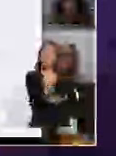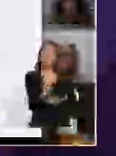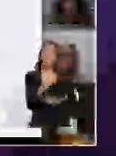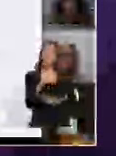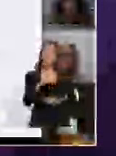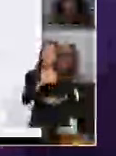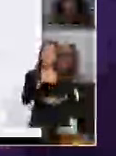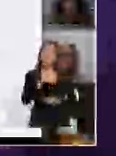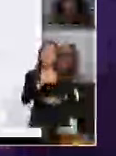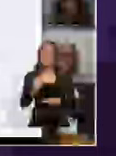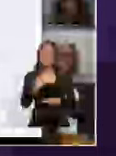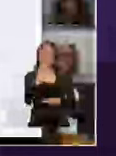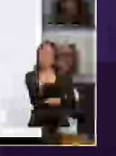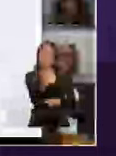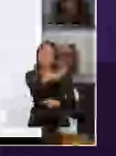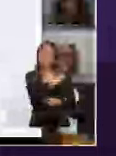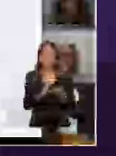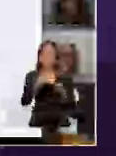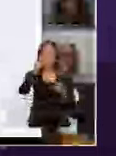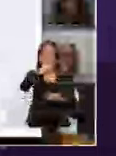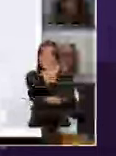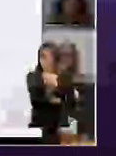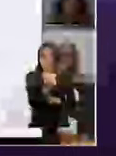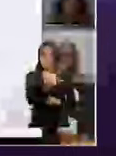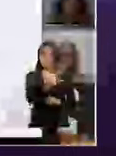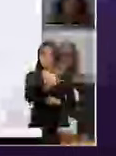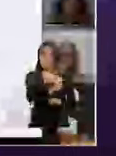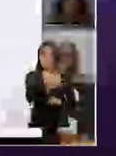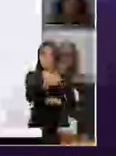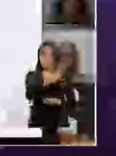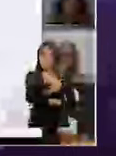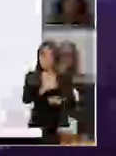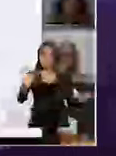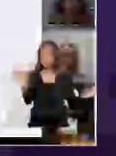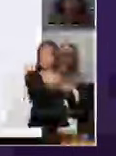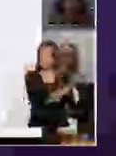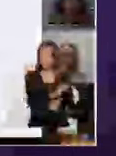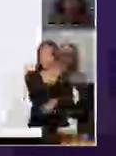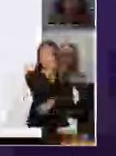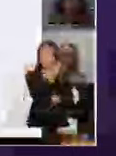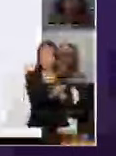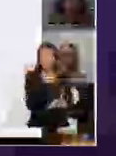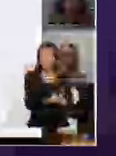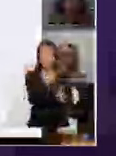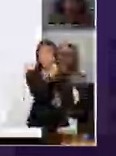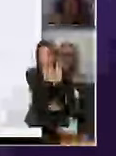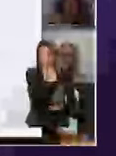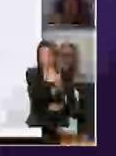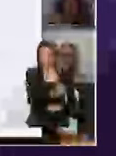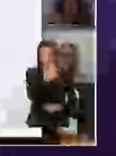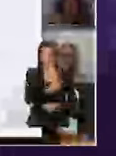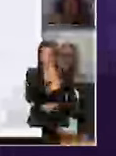1.514 receberam 2 doses e 1.510 completaram um follow-up de 1 mês após a visita, após a